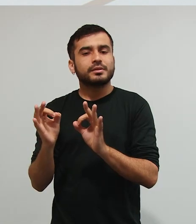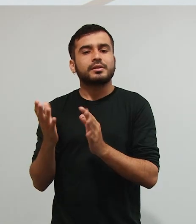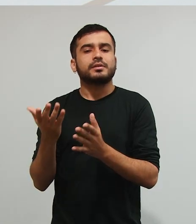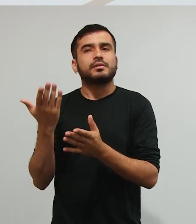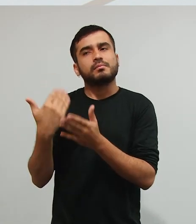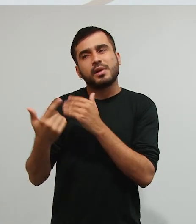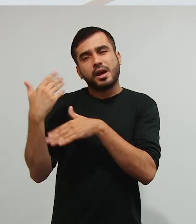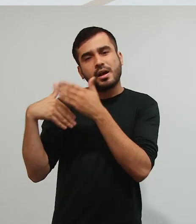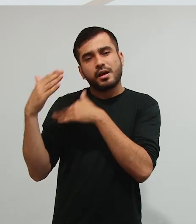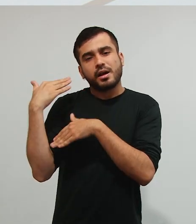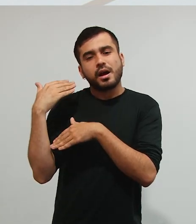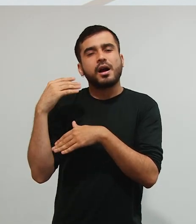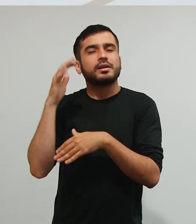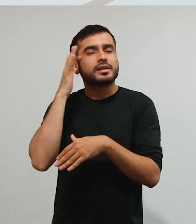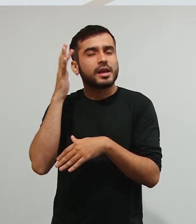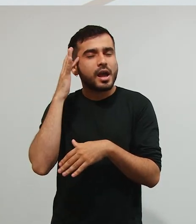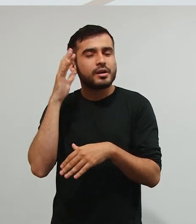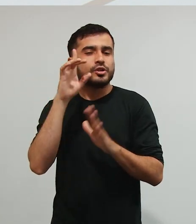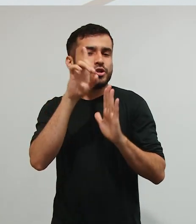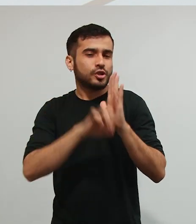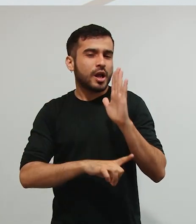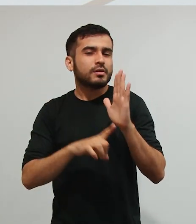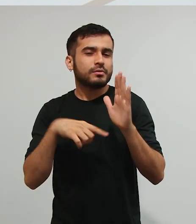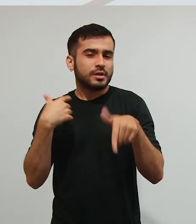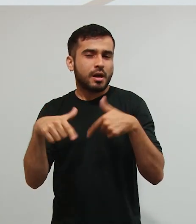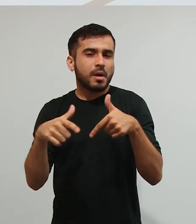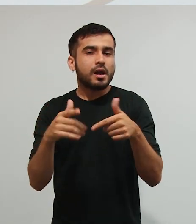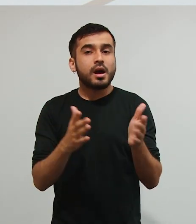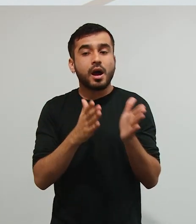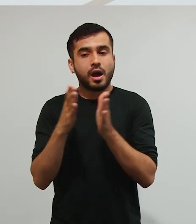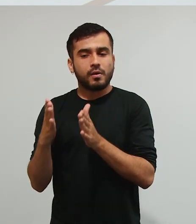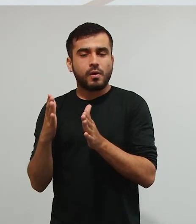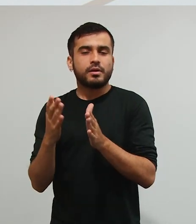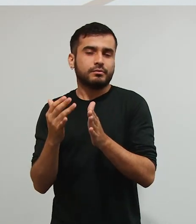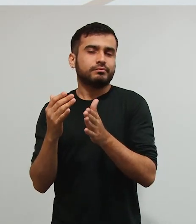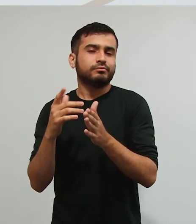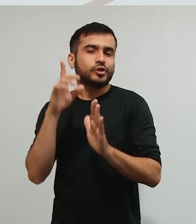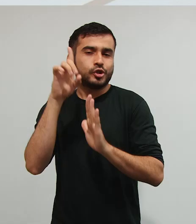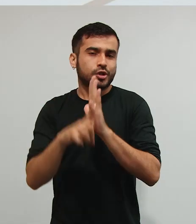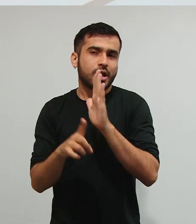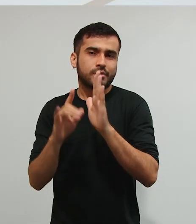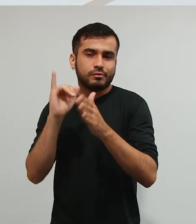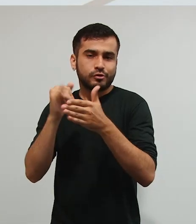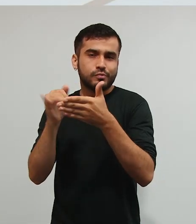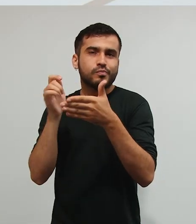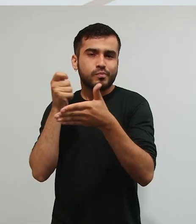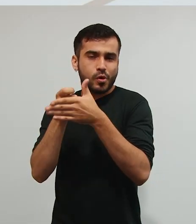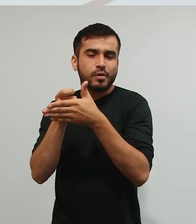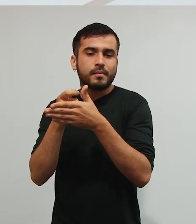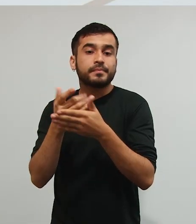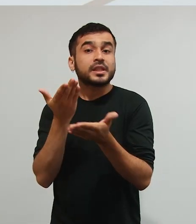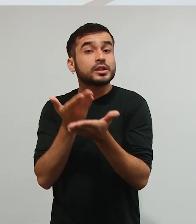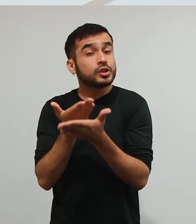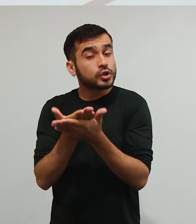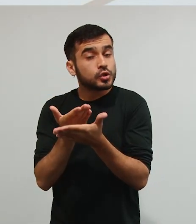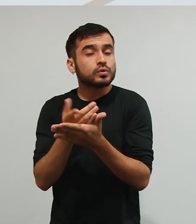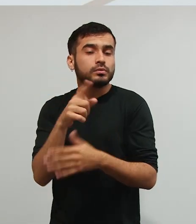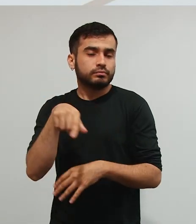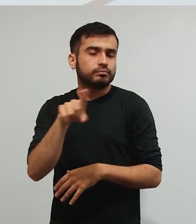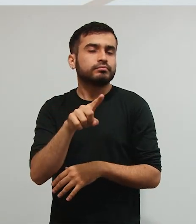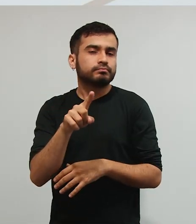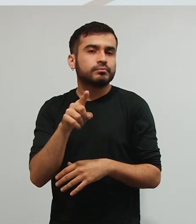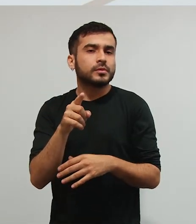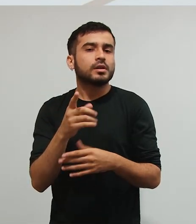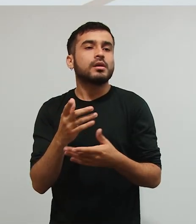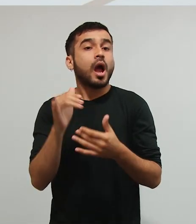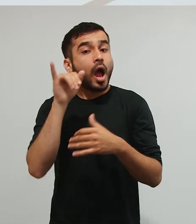o início lá com as noções de direito do trabalho e agora aqui com as noções de direito tributário. Estudem, tá? A minha mensagem final é